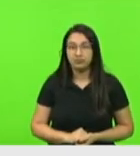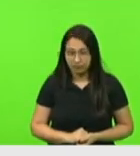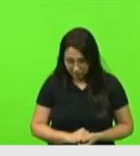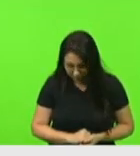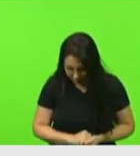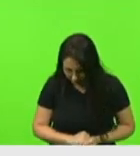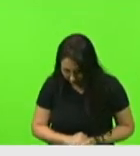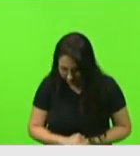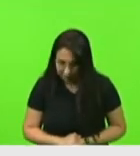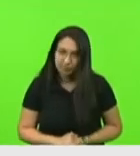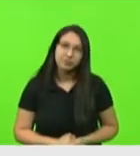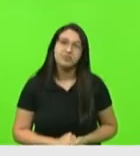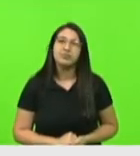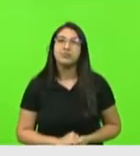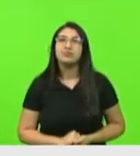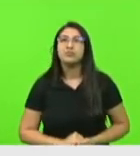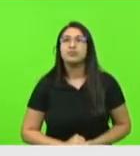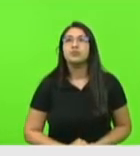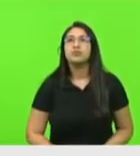Olha a situação do ginásio.